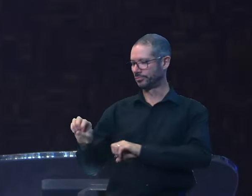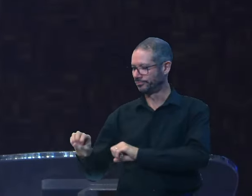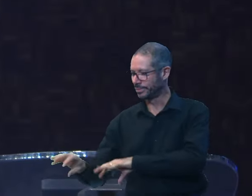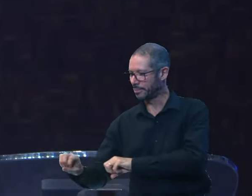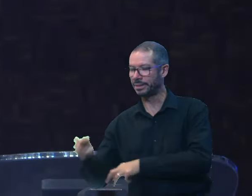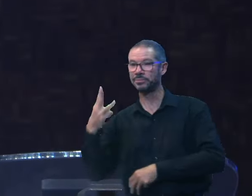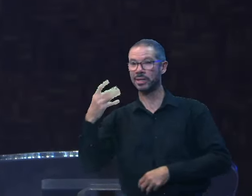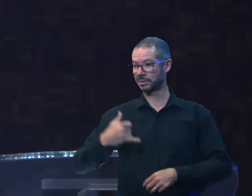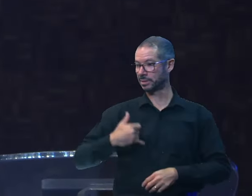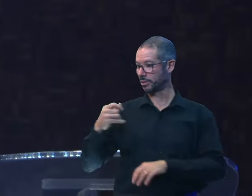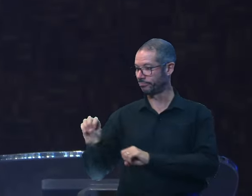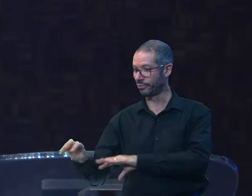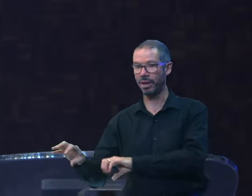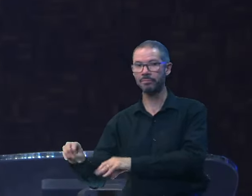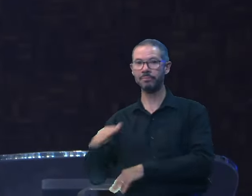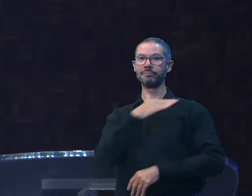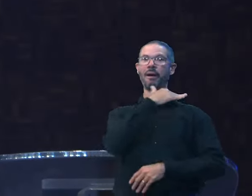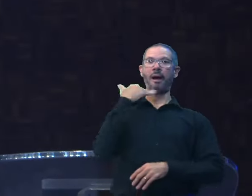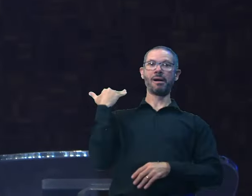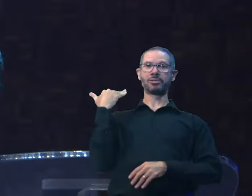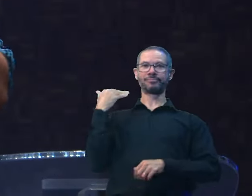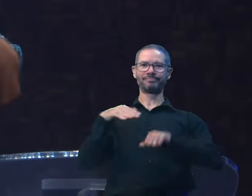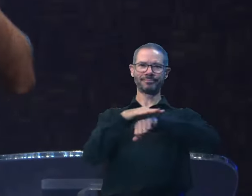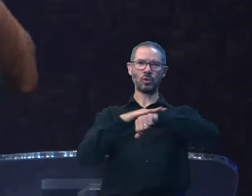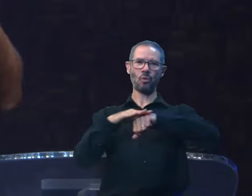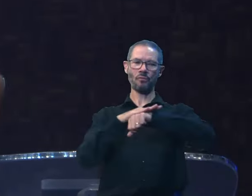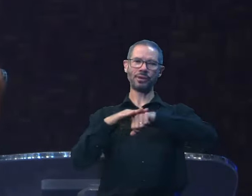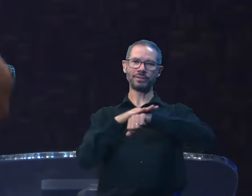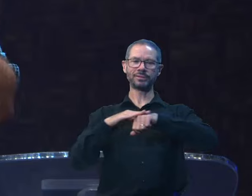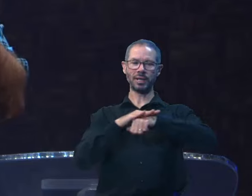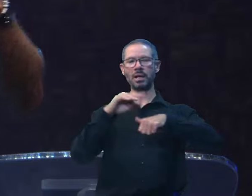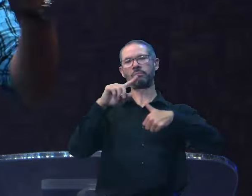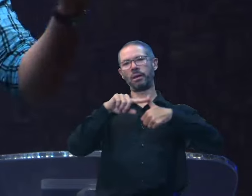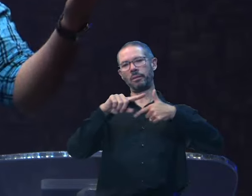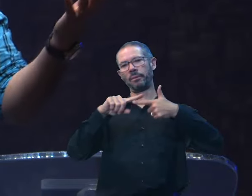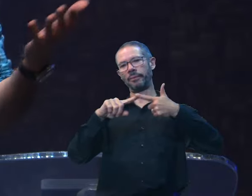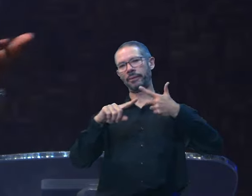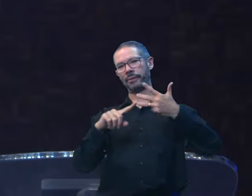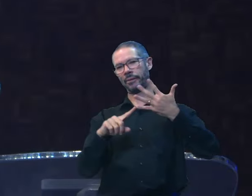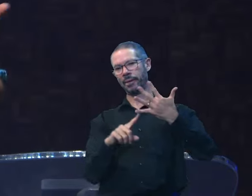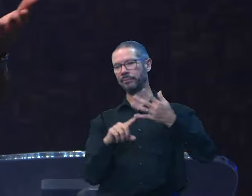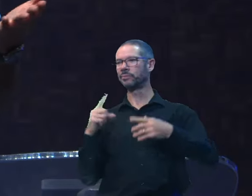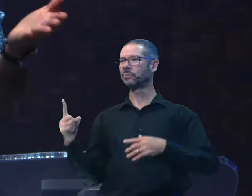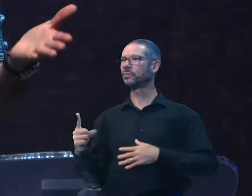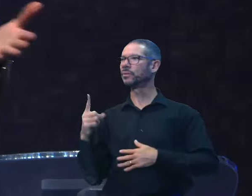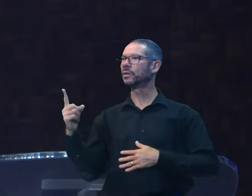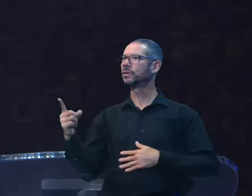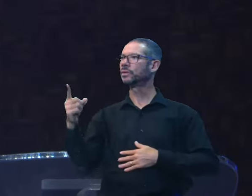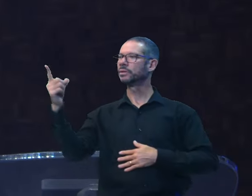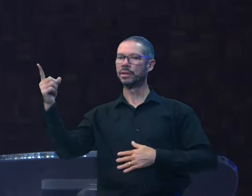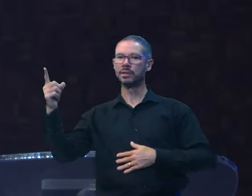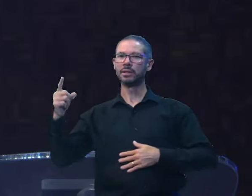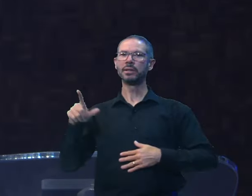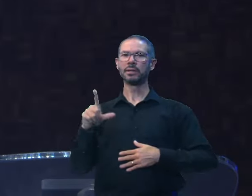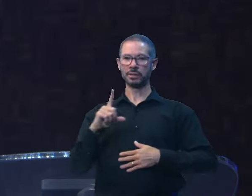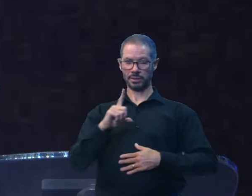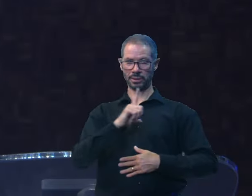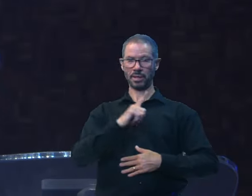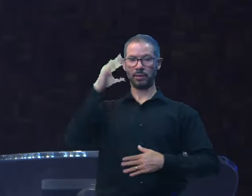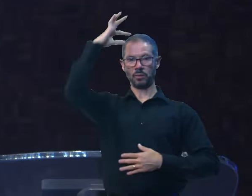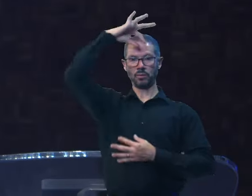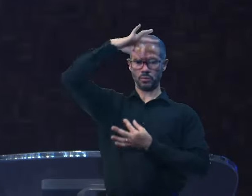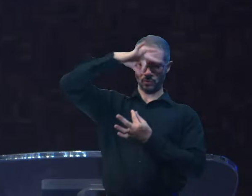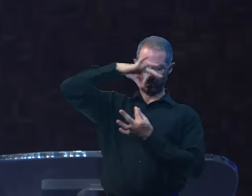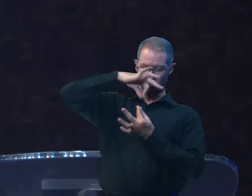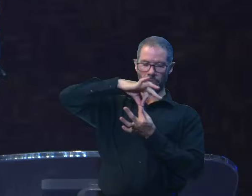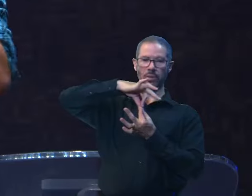3 anos. E a gente começou a conversar sobre aquilo e tal. Comecei a falar sobre a eternidade. Falei, não, existe corpo, existe espírito.